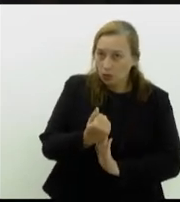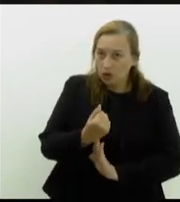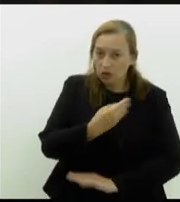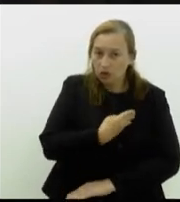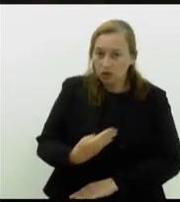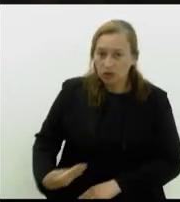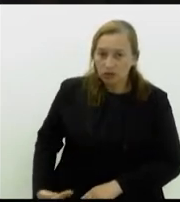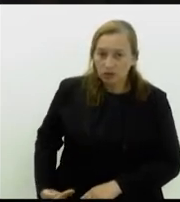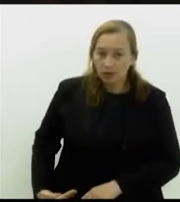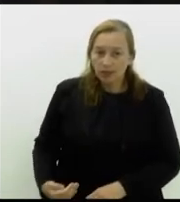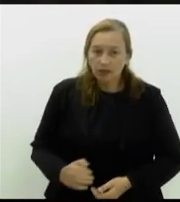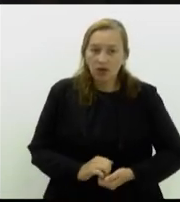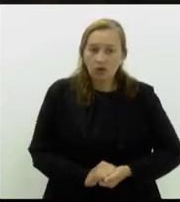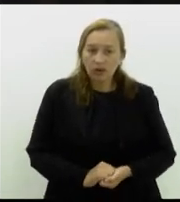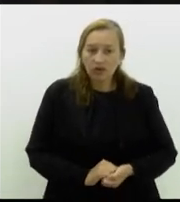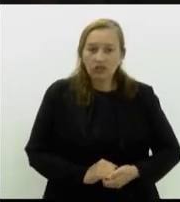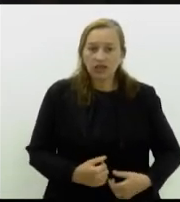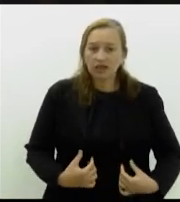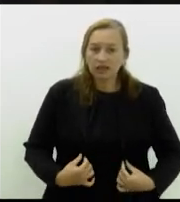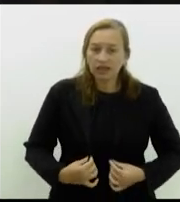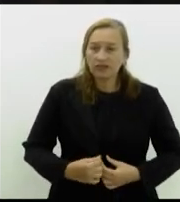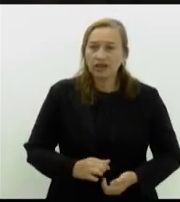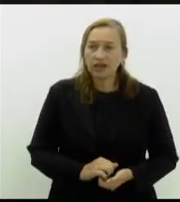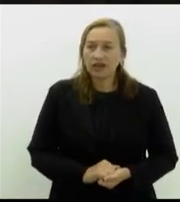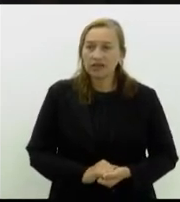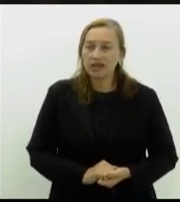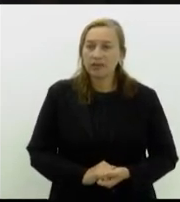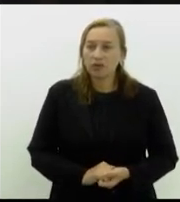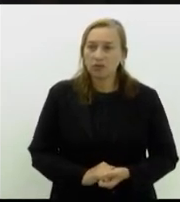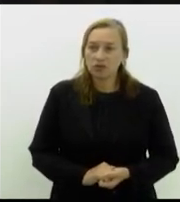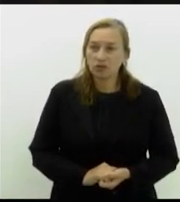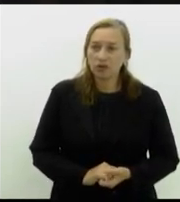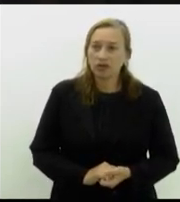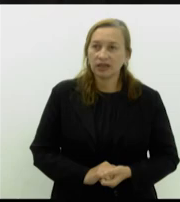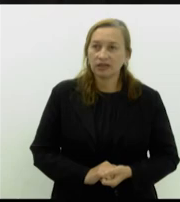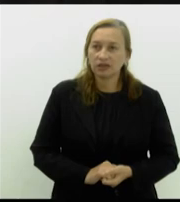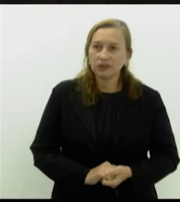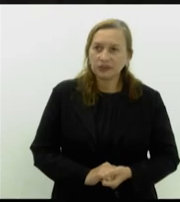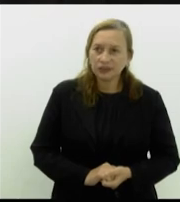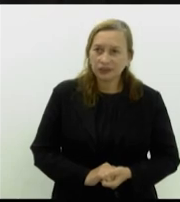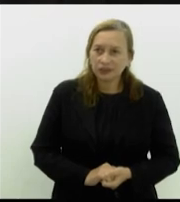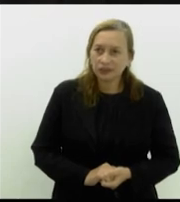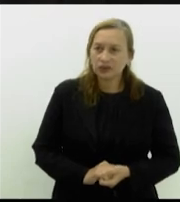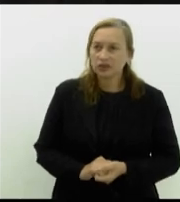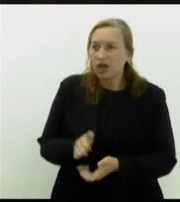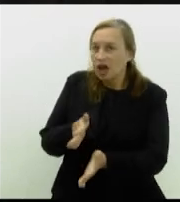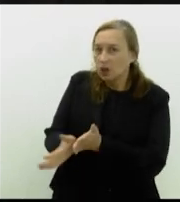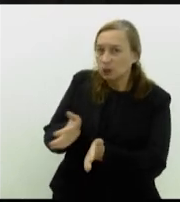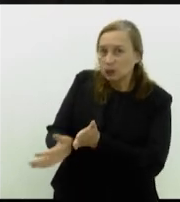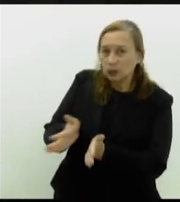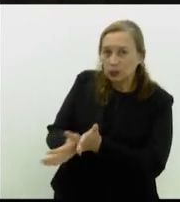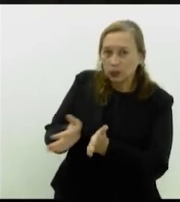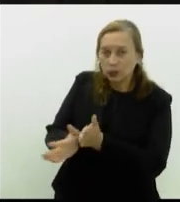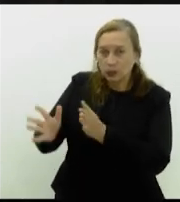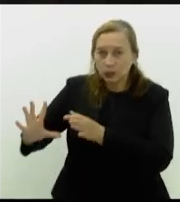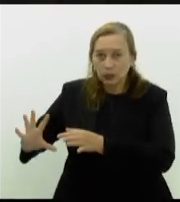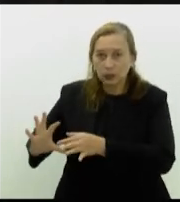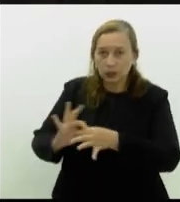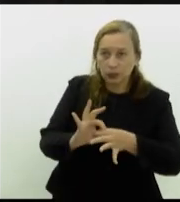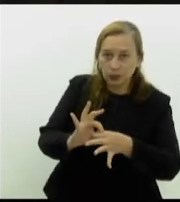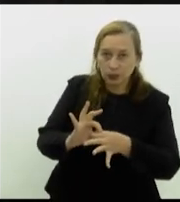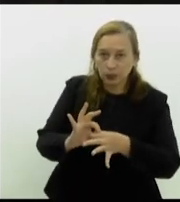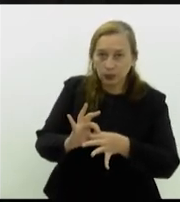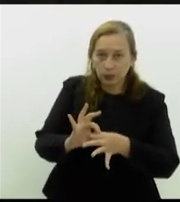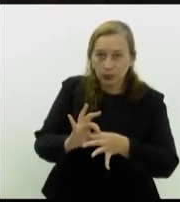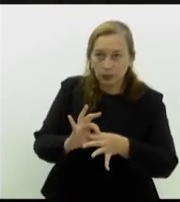a receita é estimada e a despesa é fixada, se